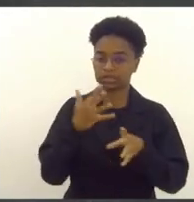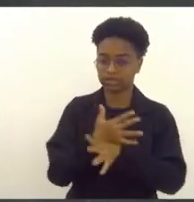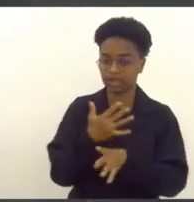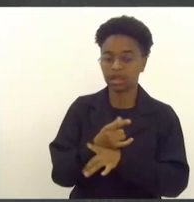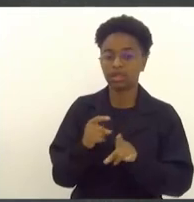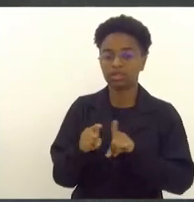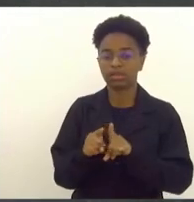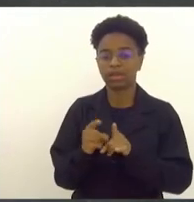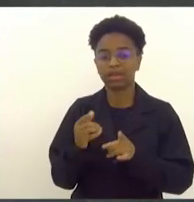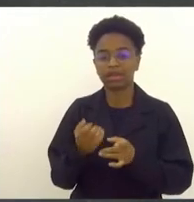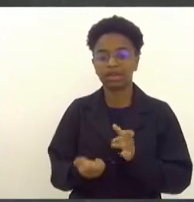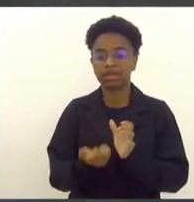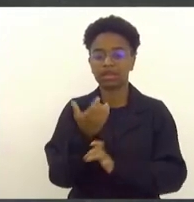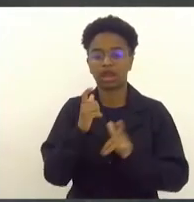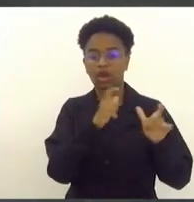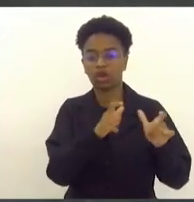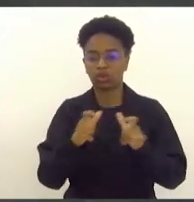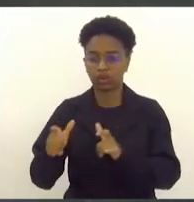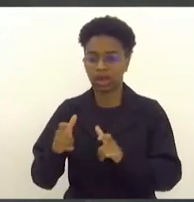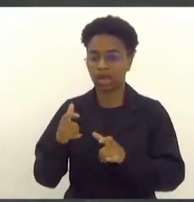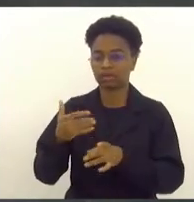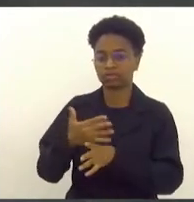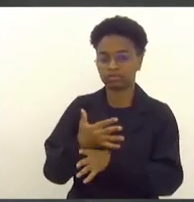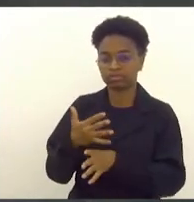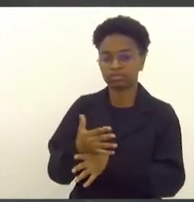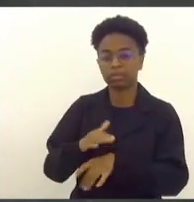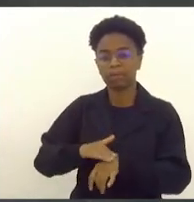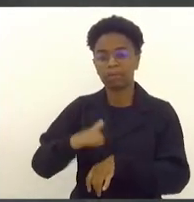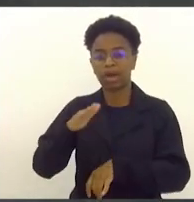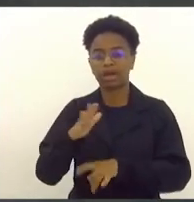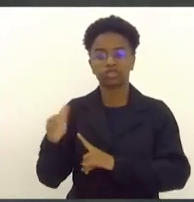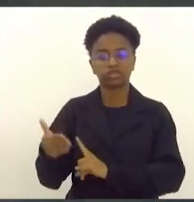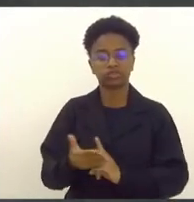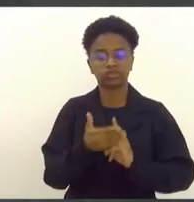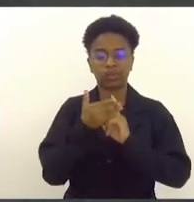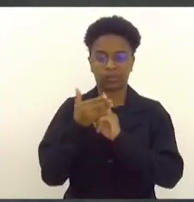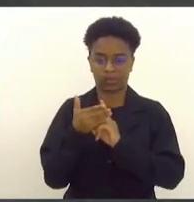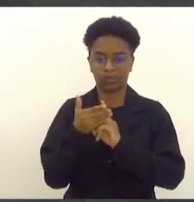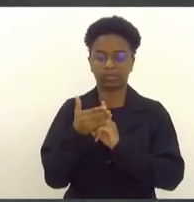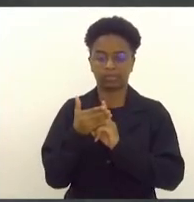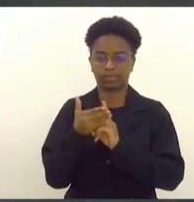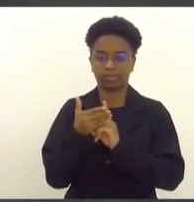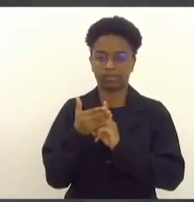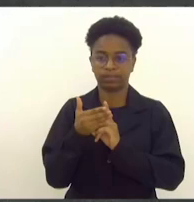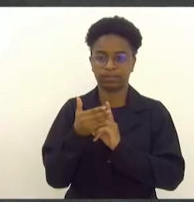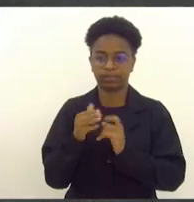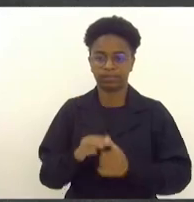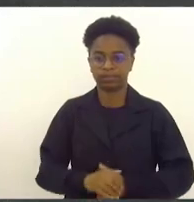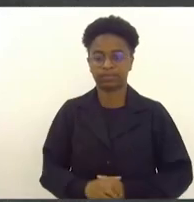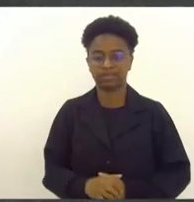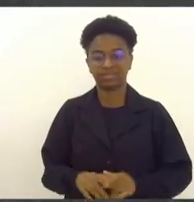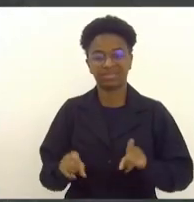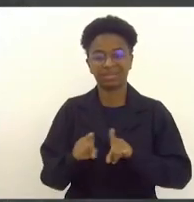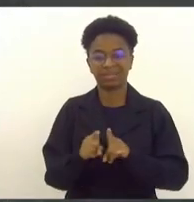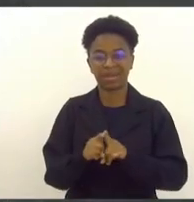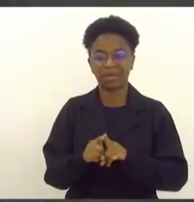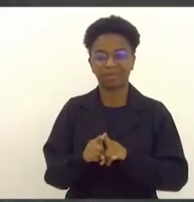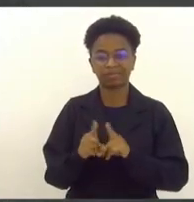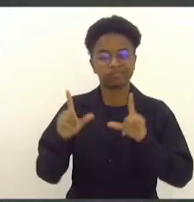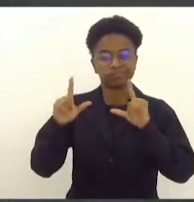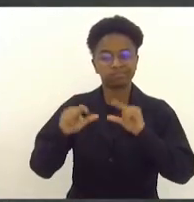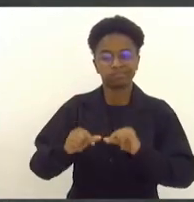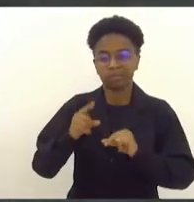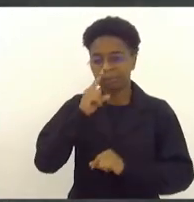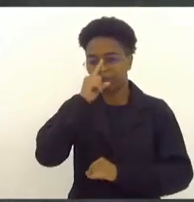de criar um ambiente Urbano mas acolhedor e menos agressivo